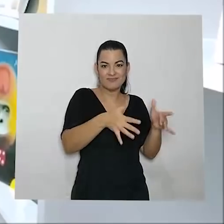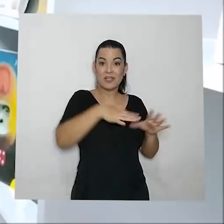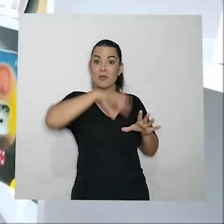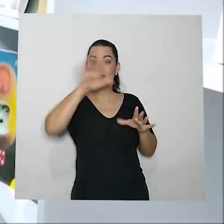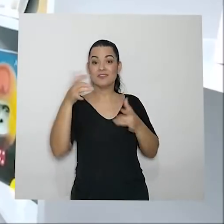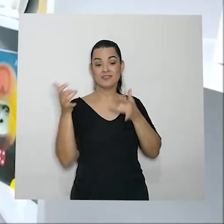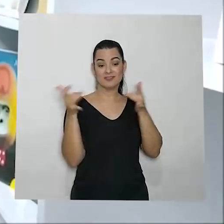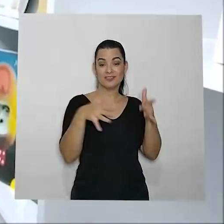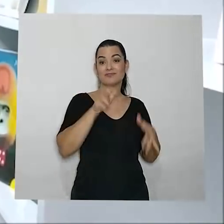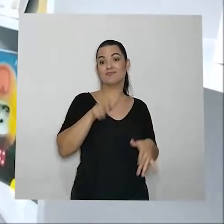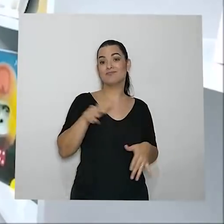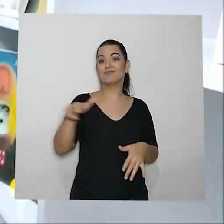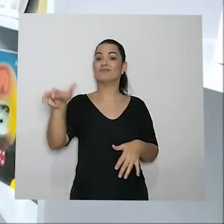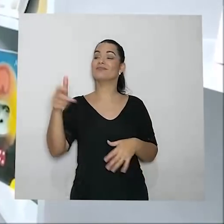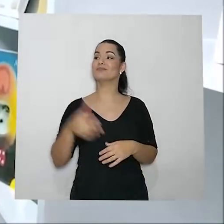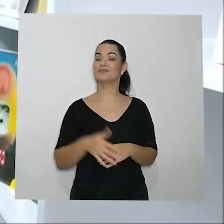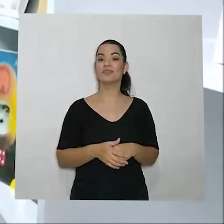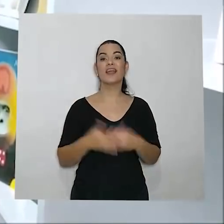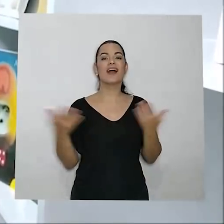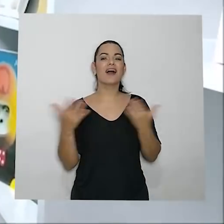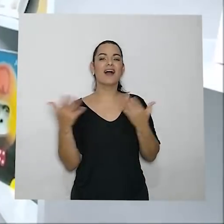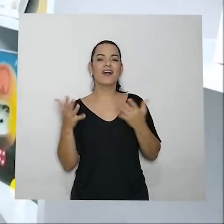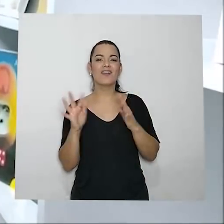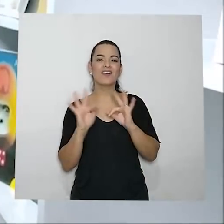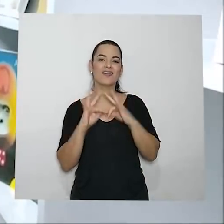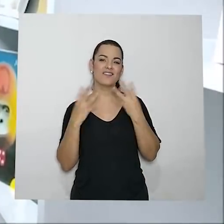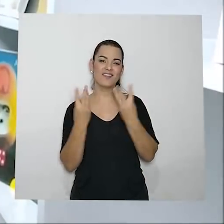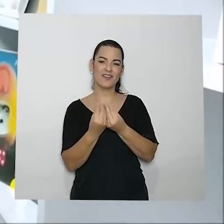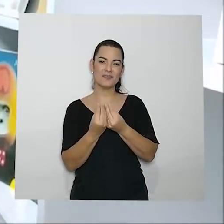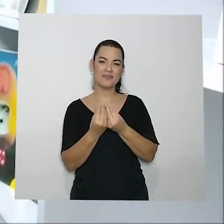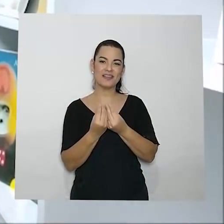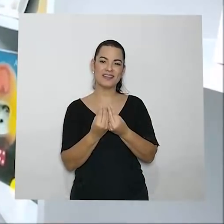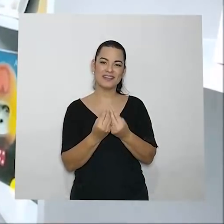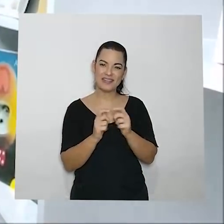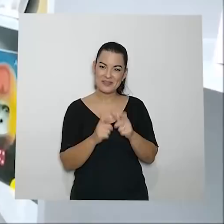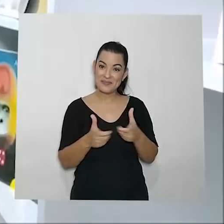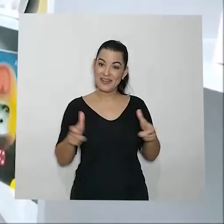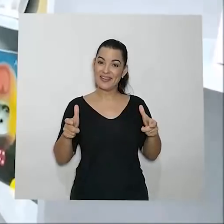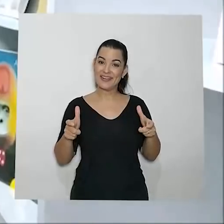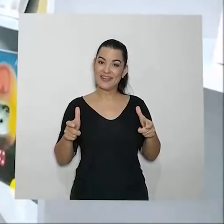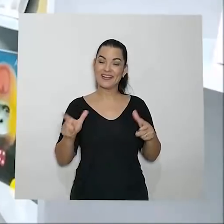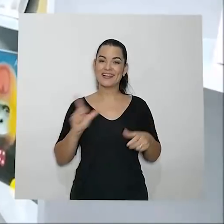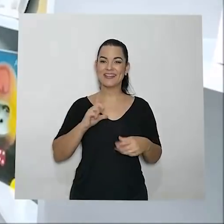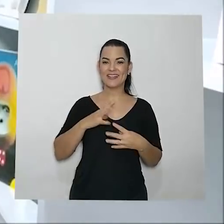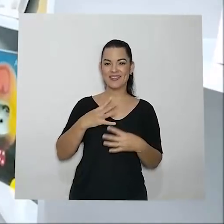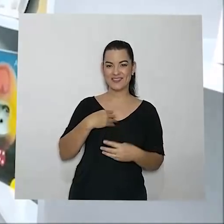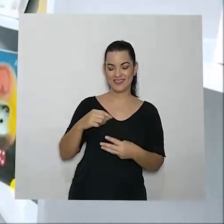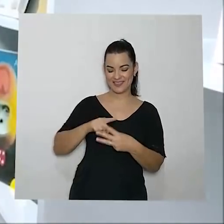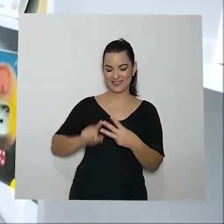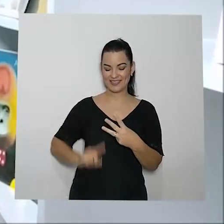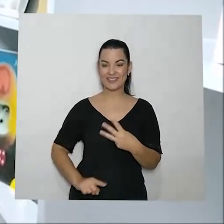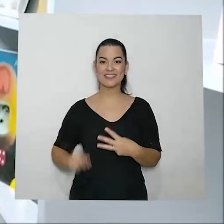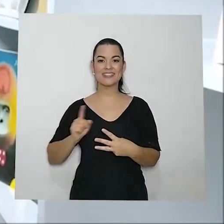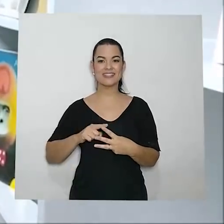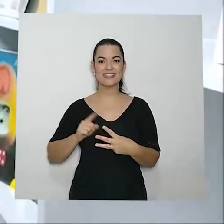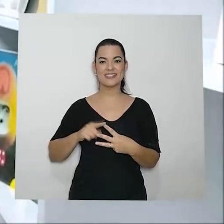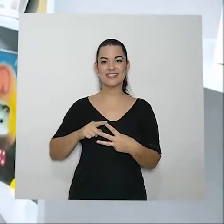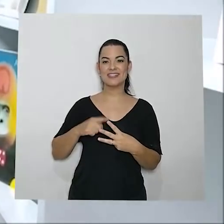Hoje vivem cercados por medonhinhos. Um manhoso, um assanhado,